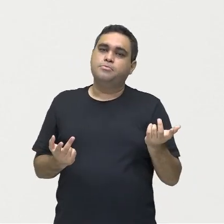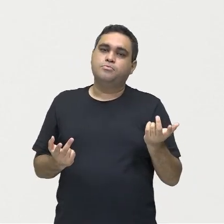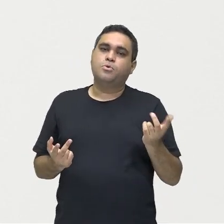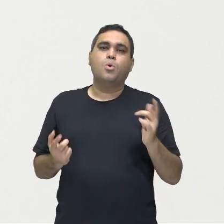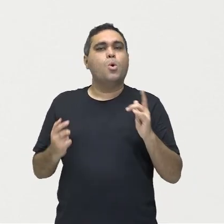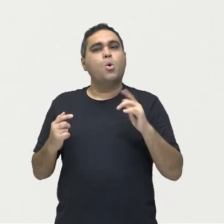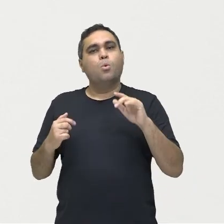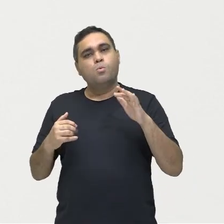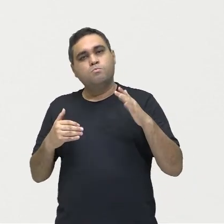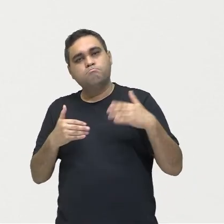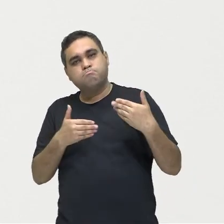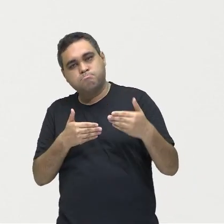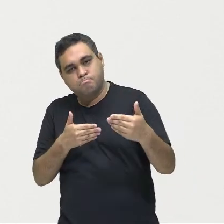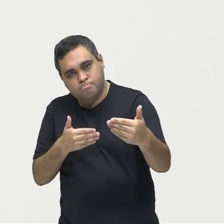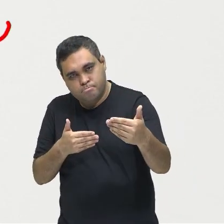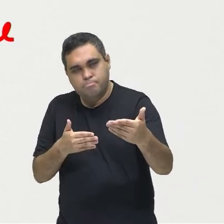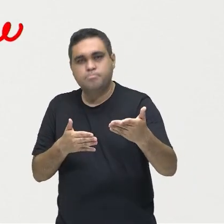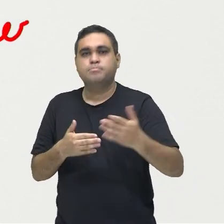suceder